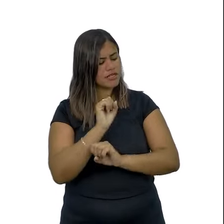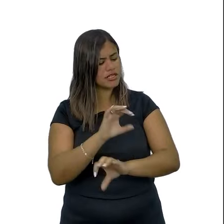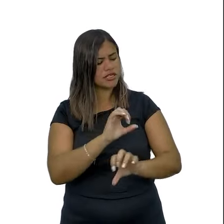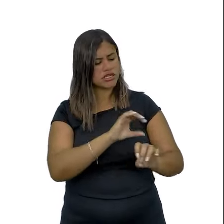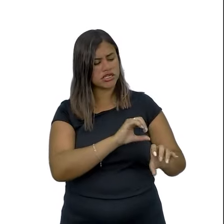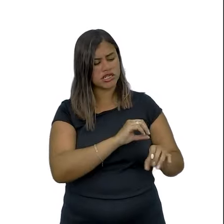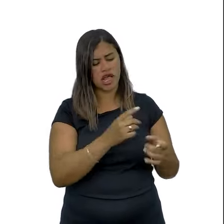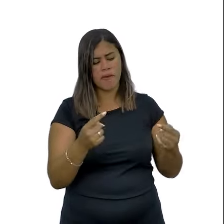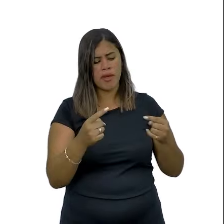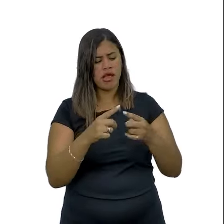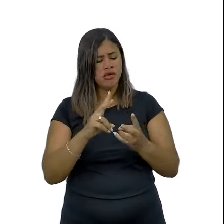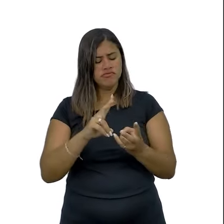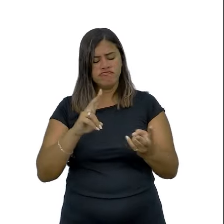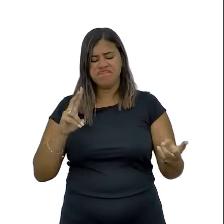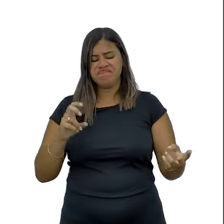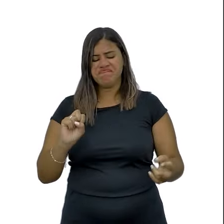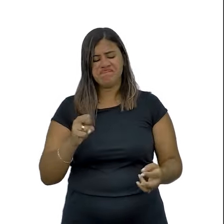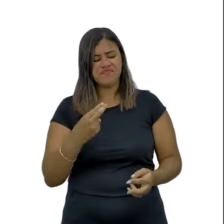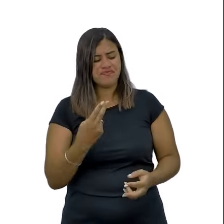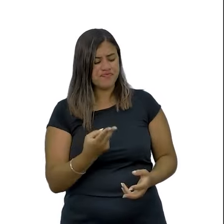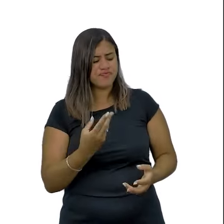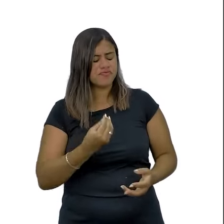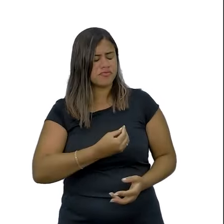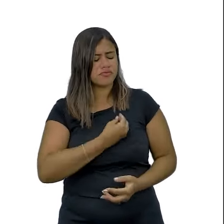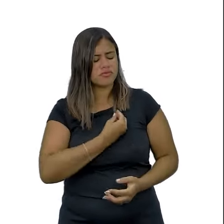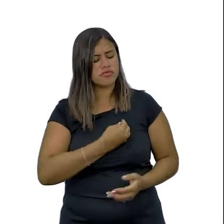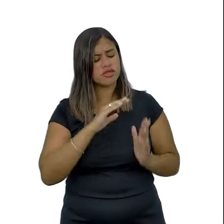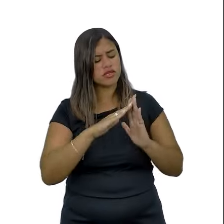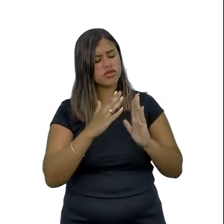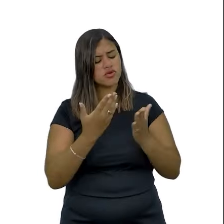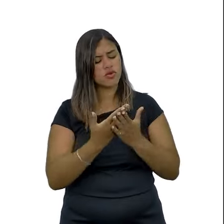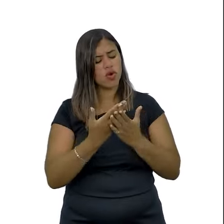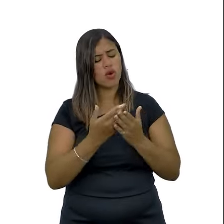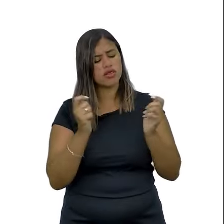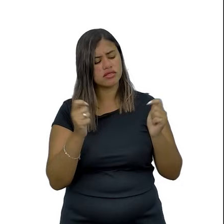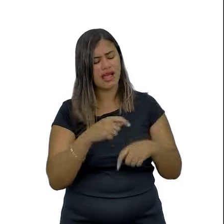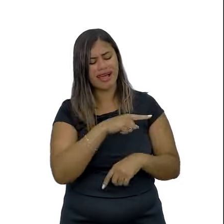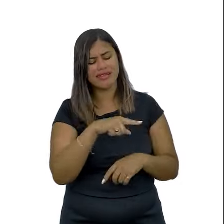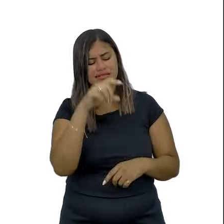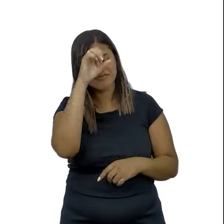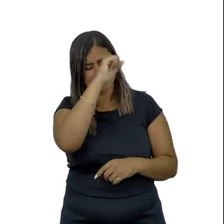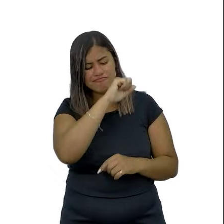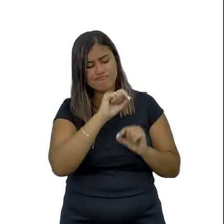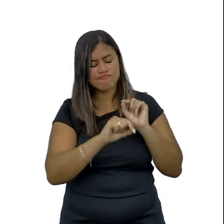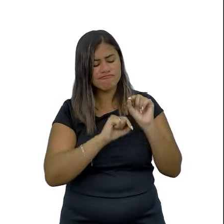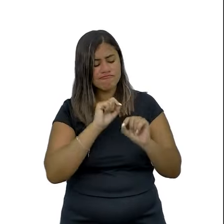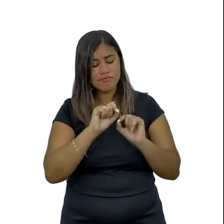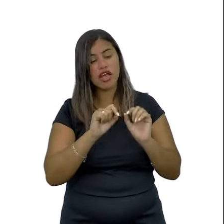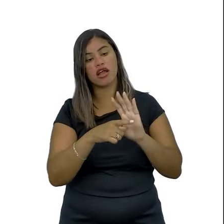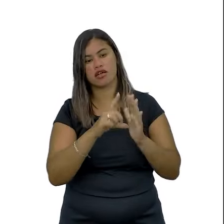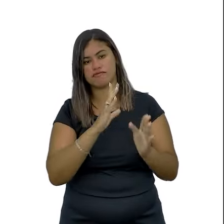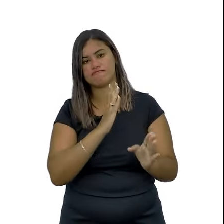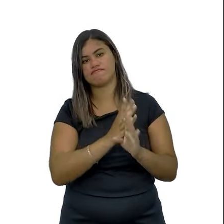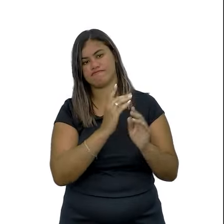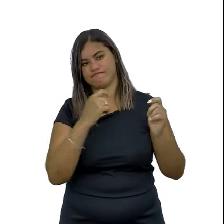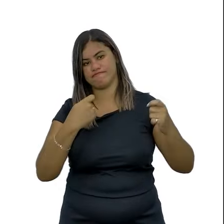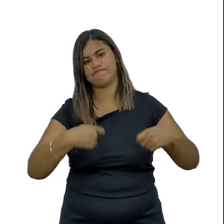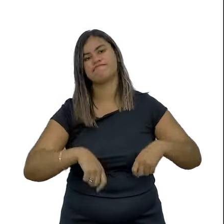seja remoto, seja presencial, possibilitou de aprendizado para o meu estudante? Eu preciso fazer um diagnóstico